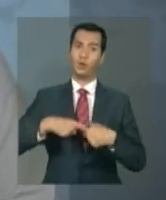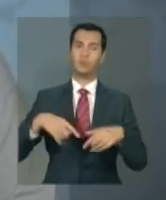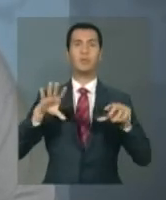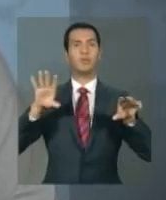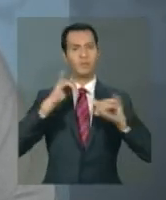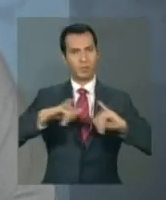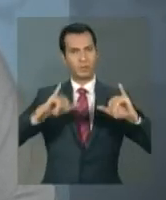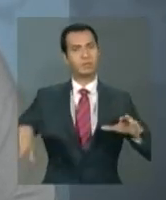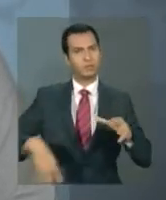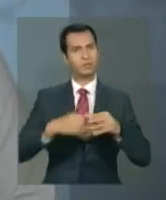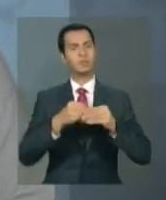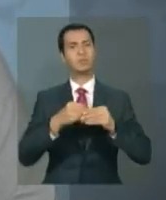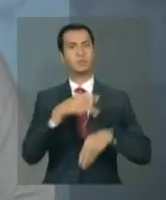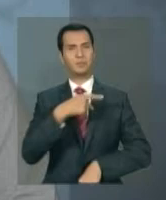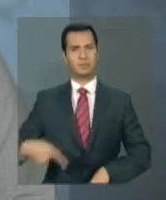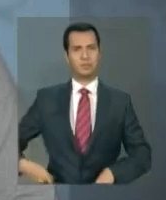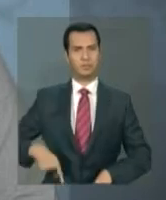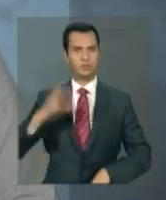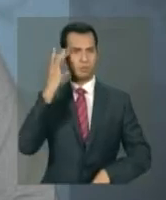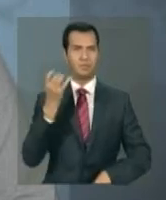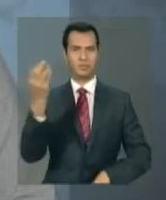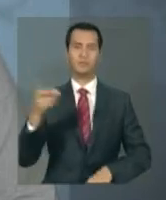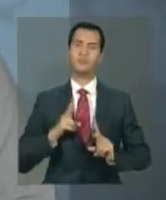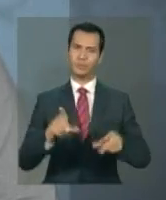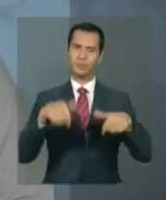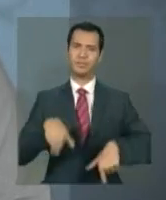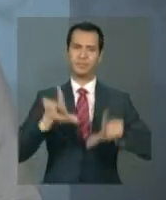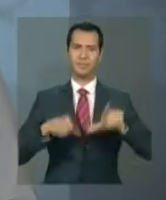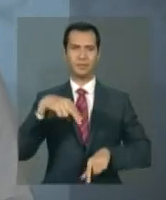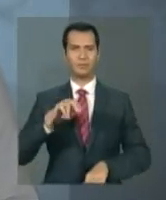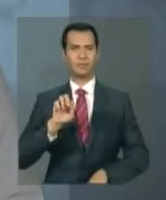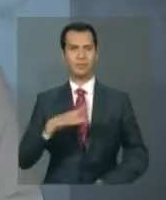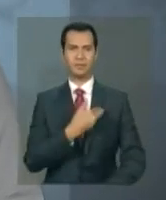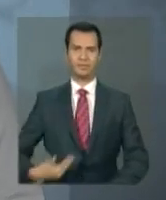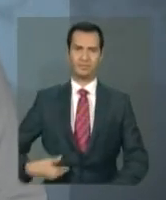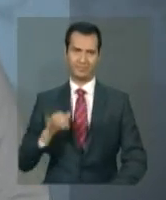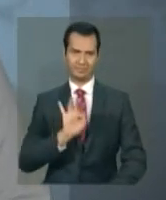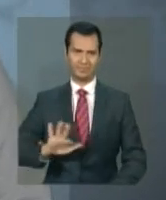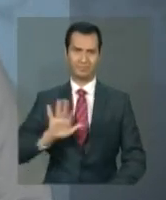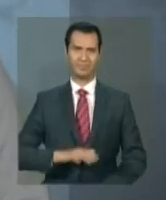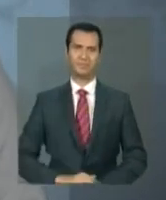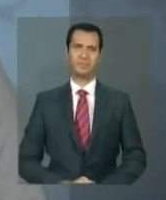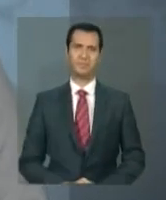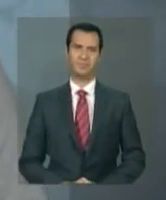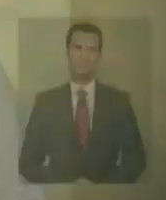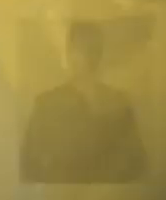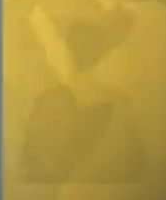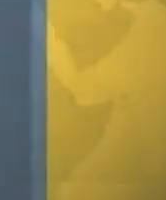informações da viagem da presidenta Dilma Rousseff à Turquia. Continue com a gente, NBR, a TV do Governo Federal.